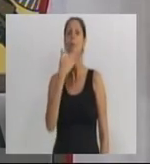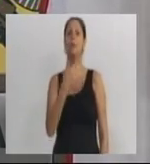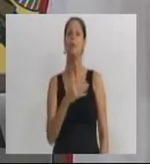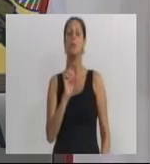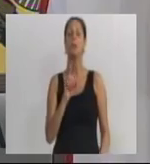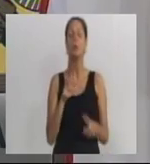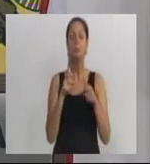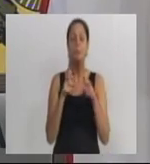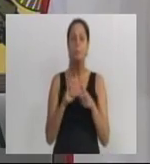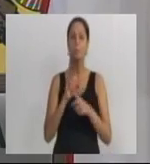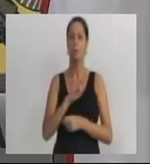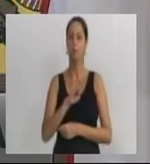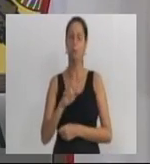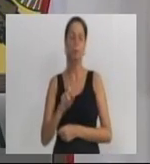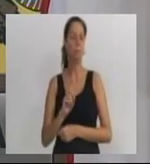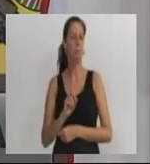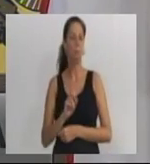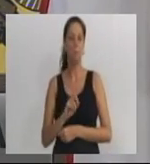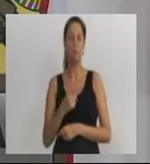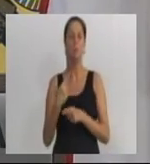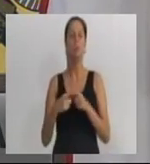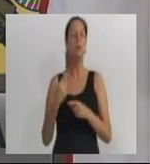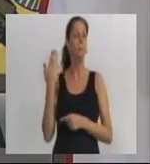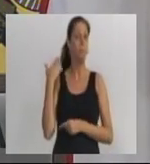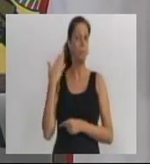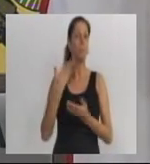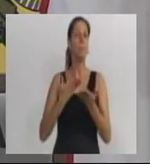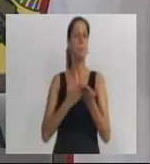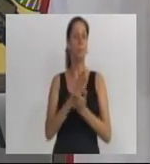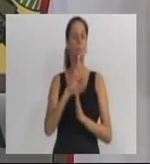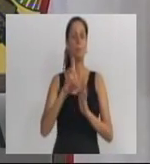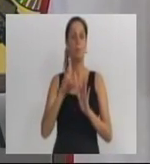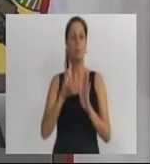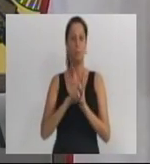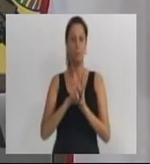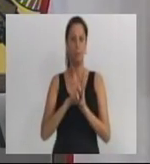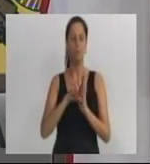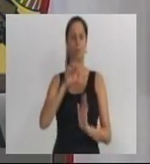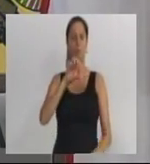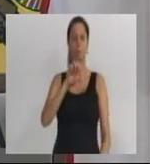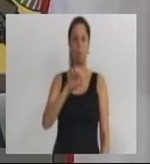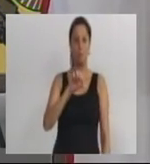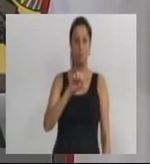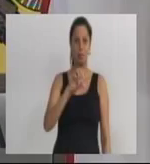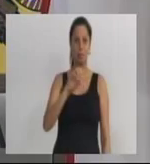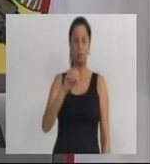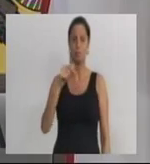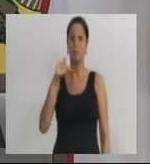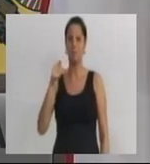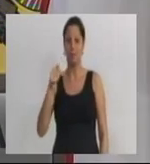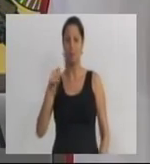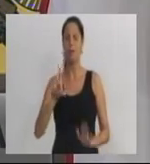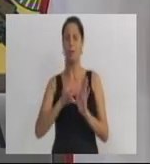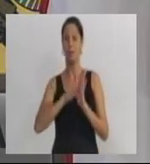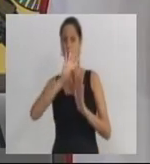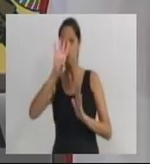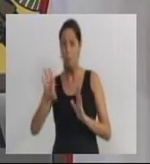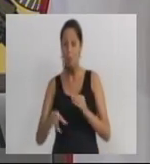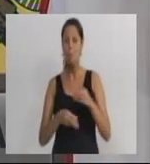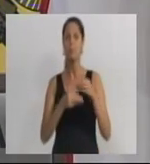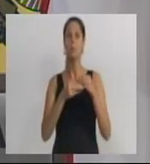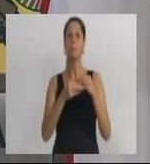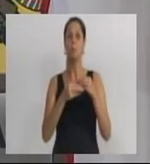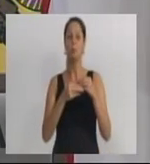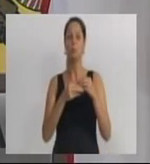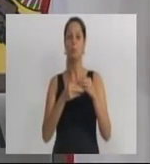localizado. Porque quando nós aprovamos aqui a Lei Complementar 907 e colocamos a Lei Complementar